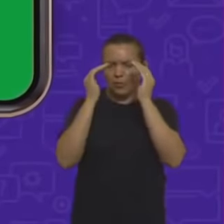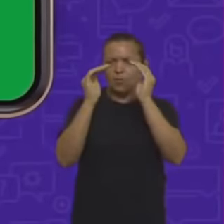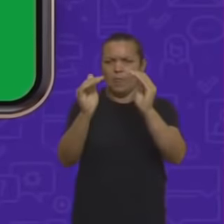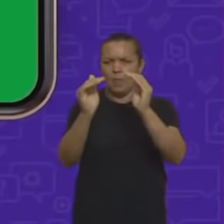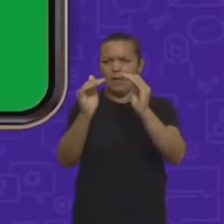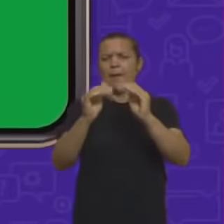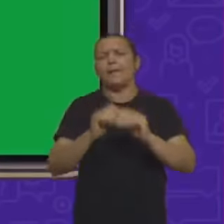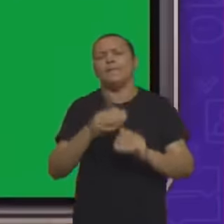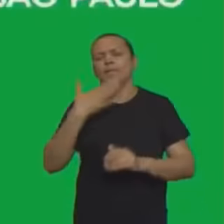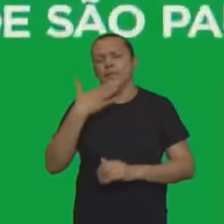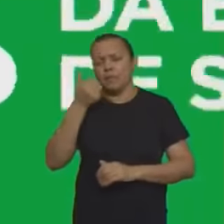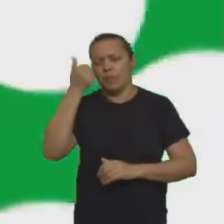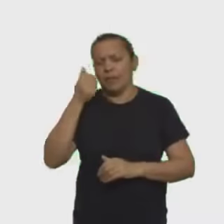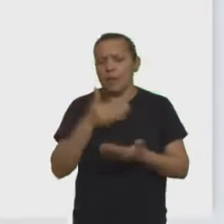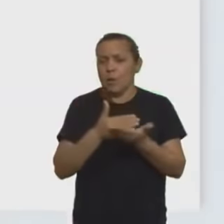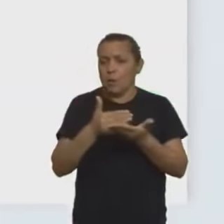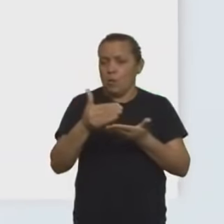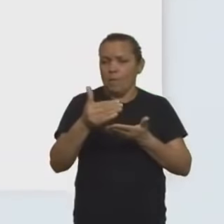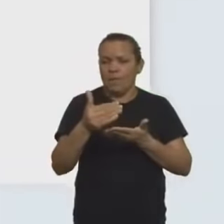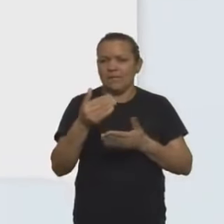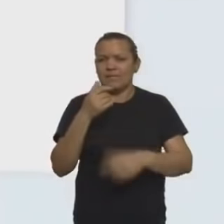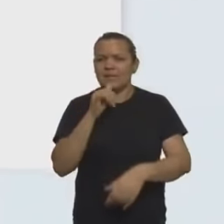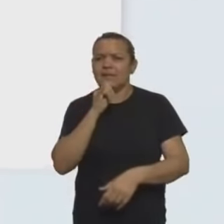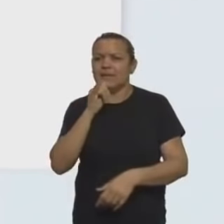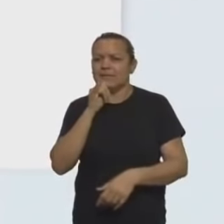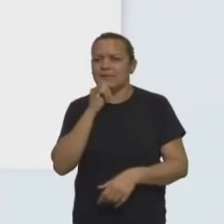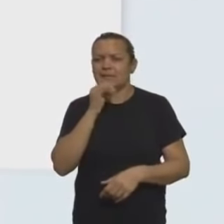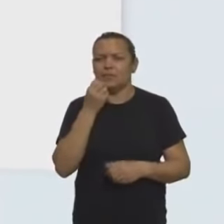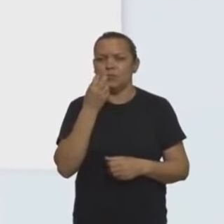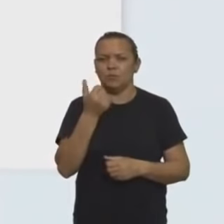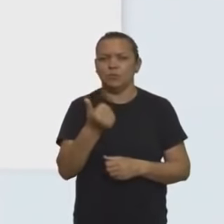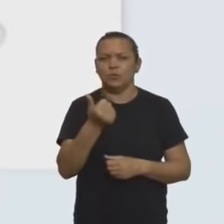o melhor é começar com bons exemplos.